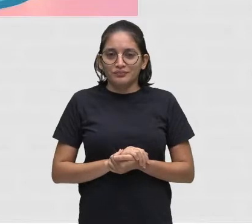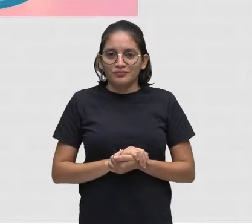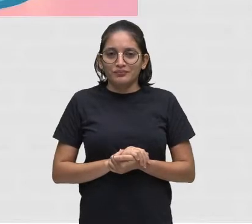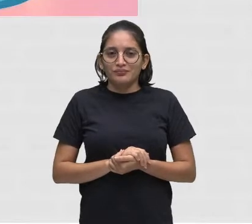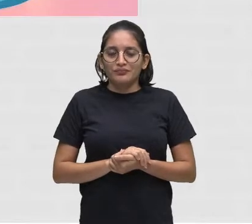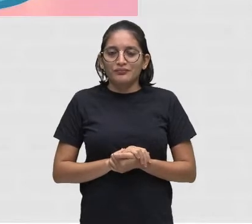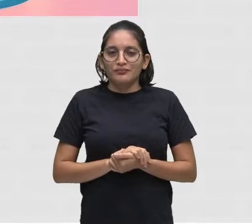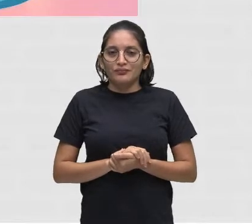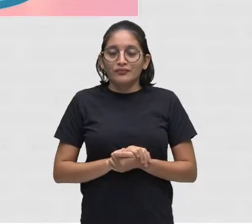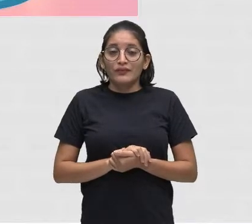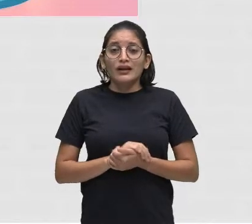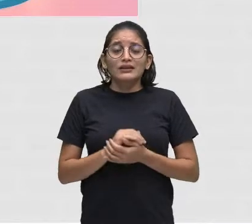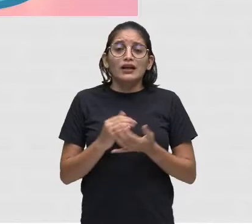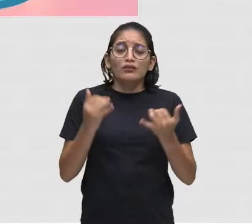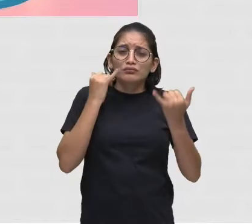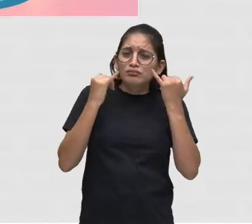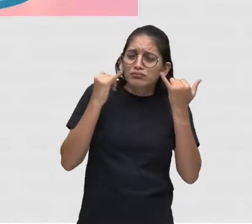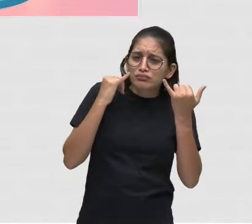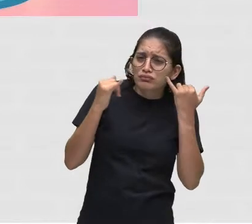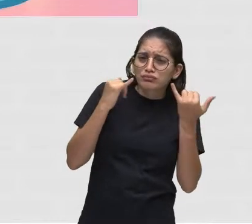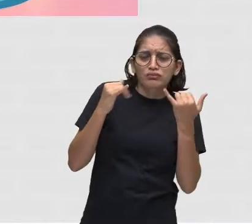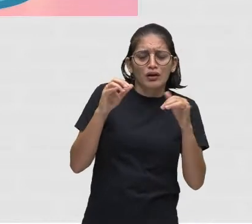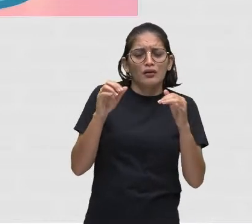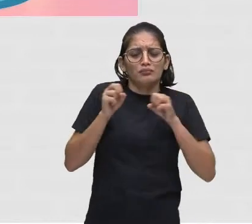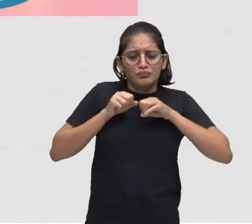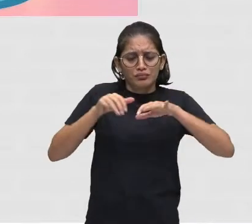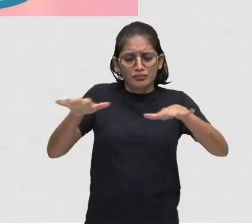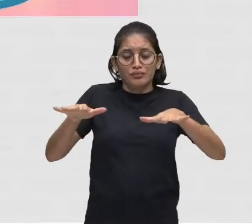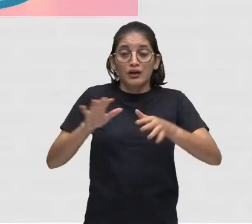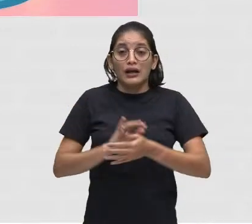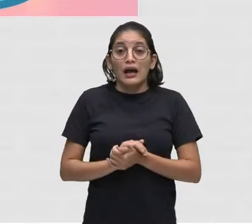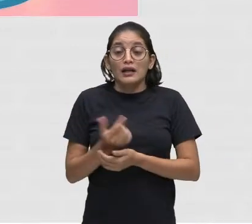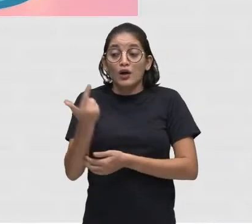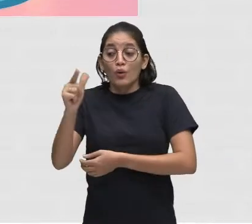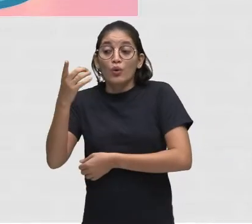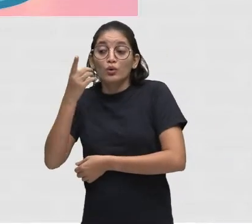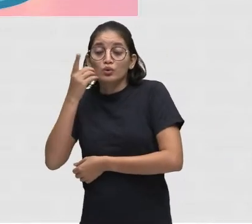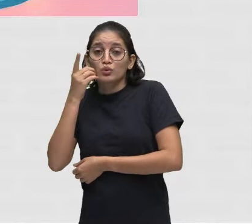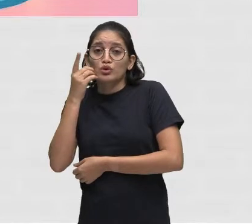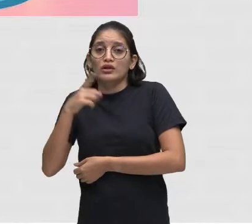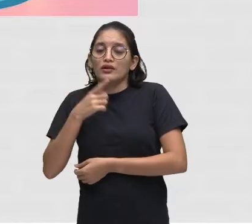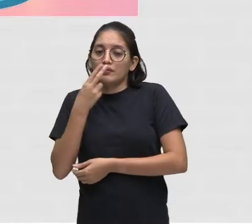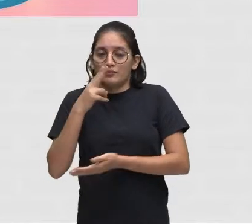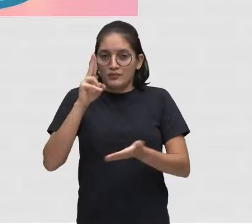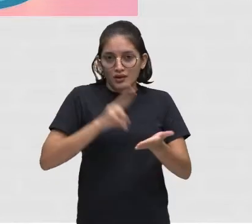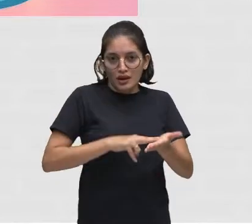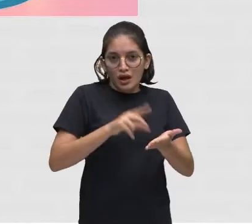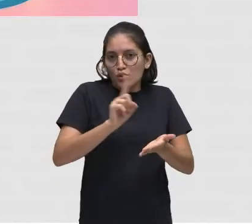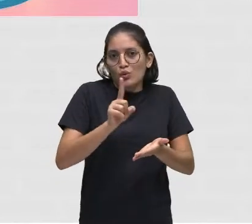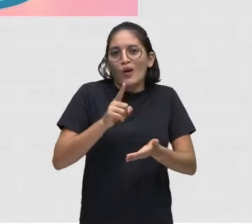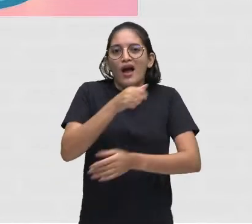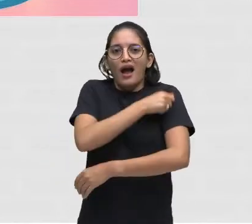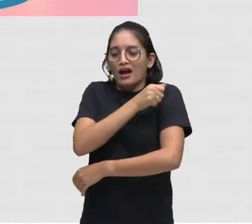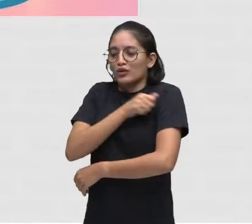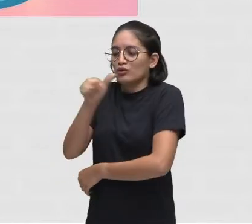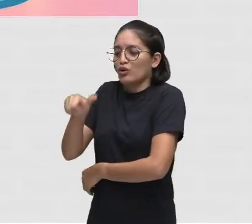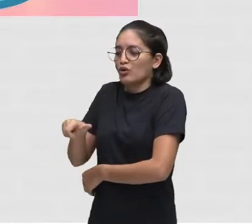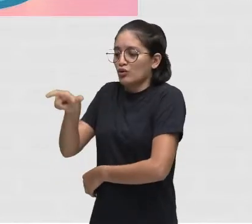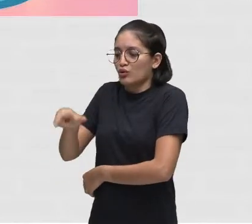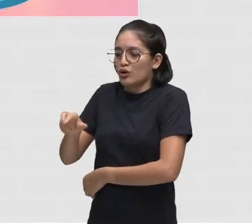notícias repetiram-se até que um dia ela recebeu uma outra carta, agora não mais do aluno Ricardo, agora